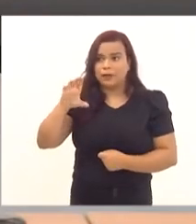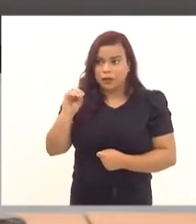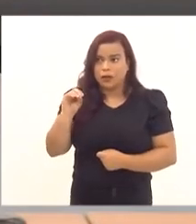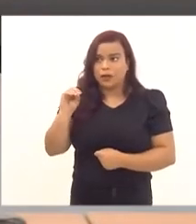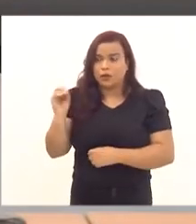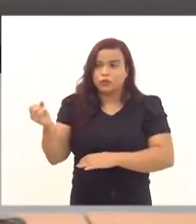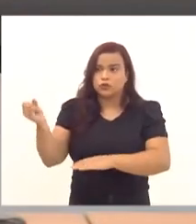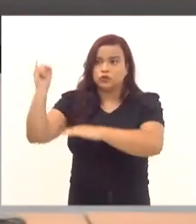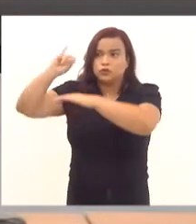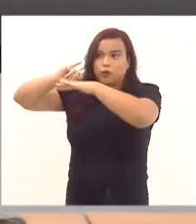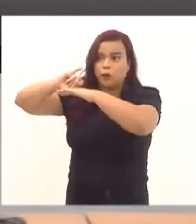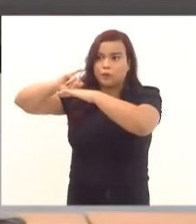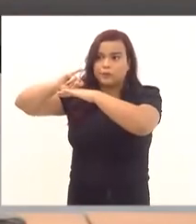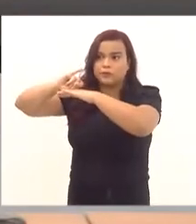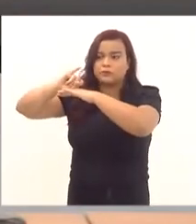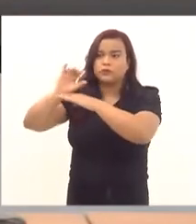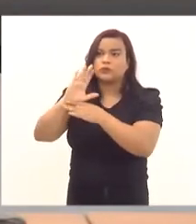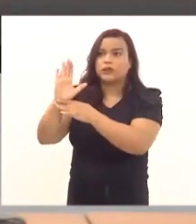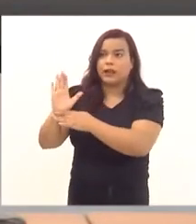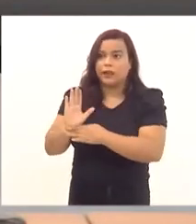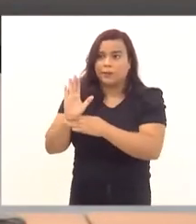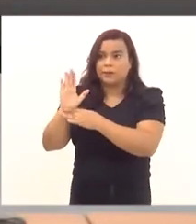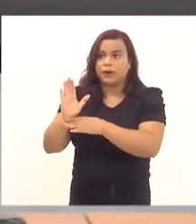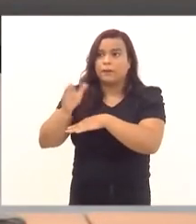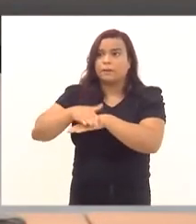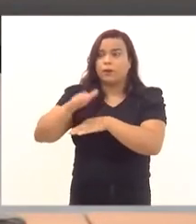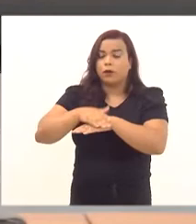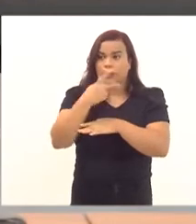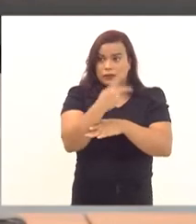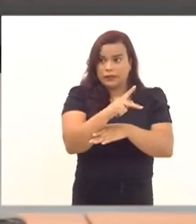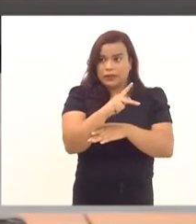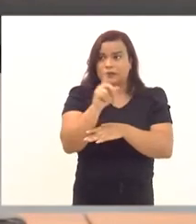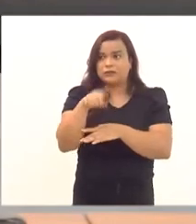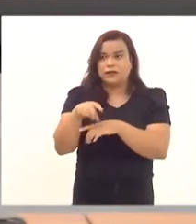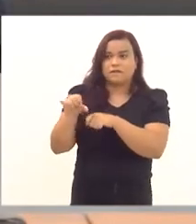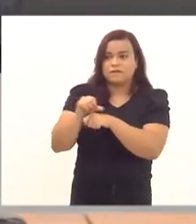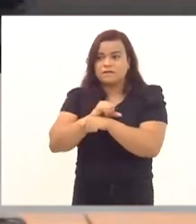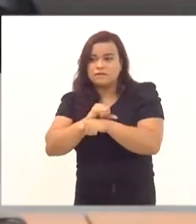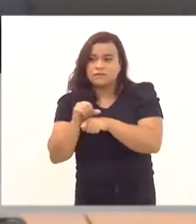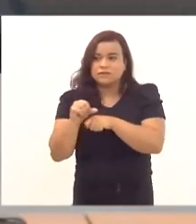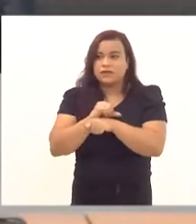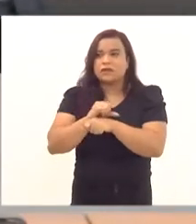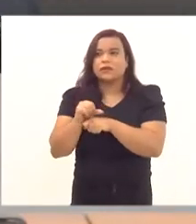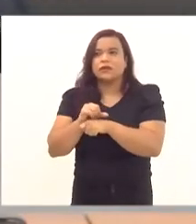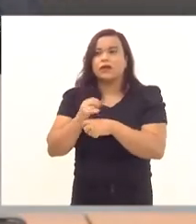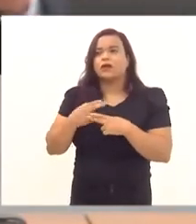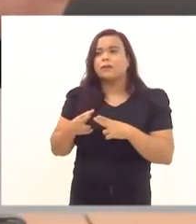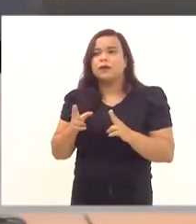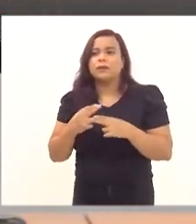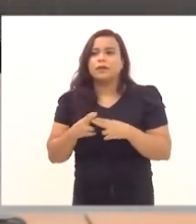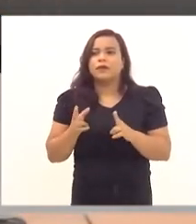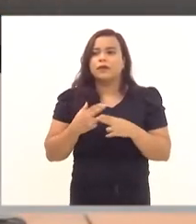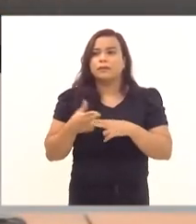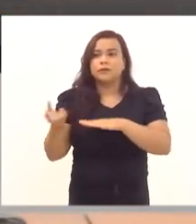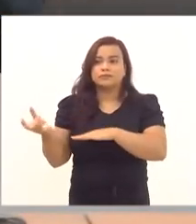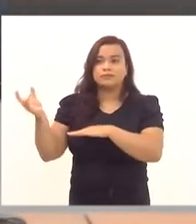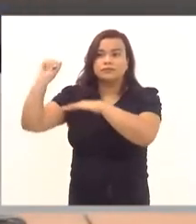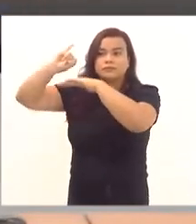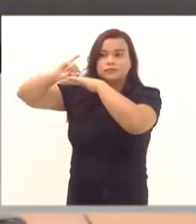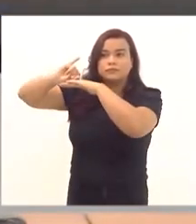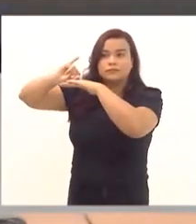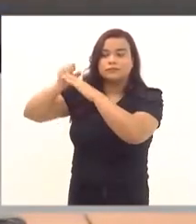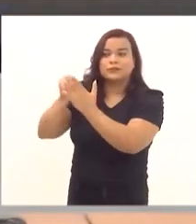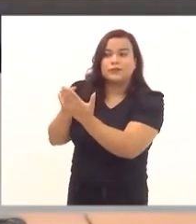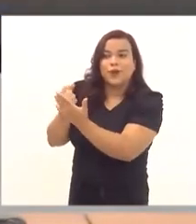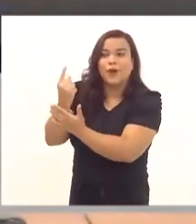sobre né as dependências do cinema na verdade ele tem uma proposta Marota de preservar a fachada e tem mais consumistas a